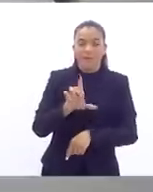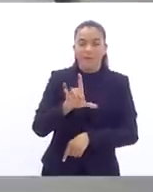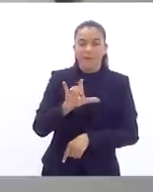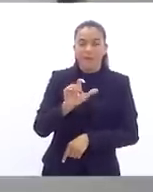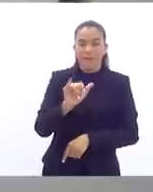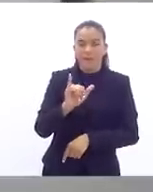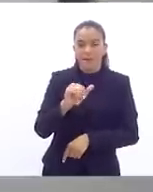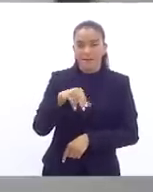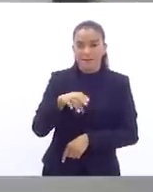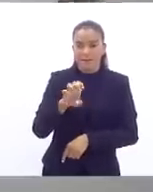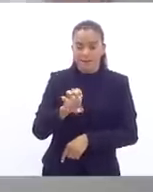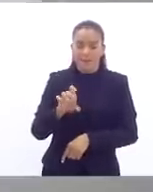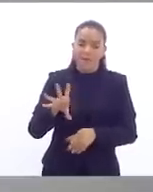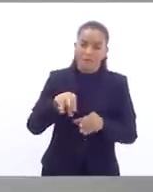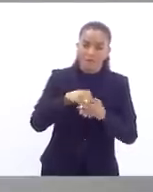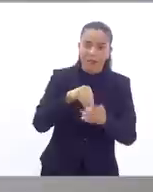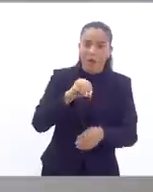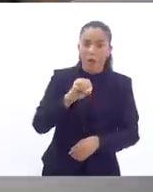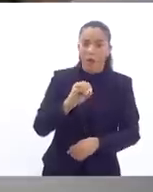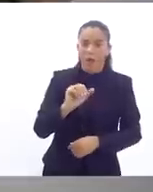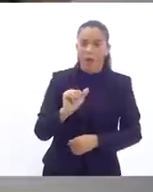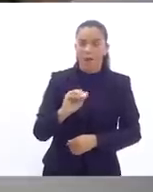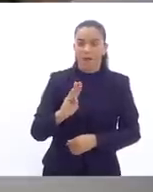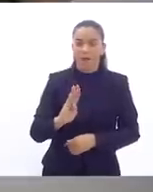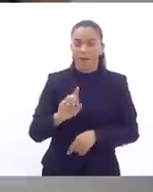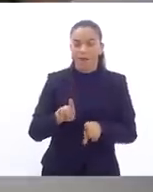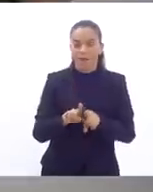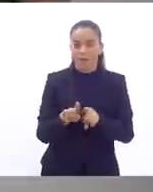Torres OAB também deputado